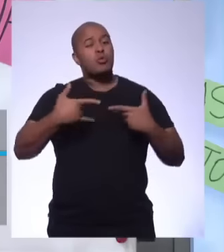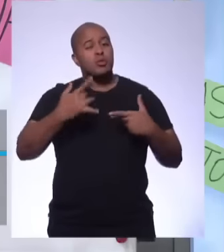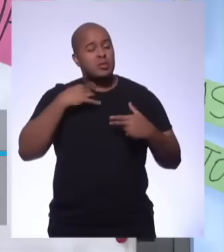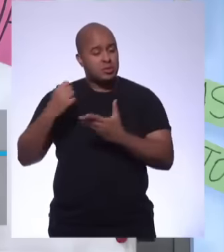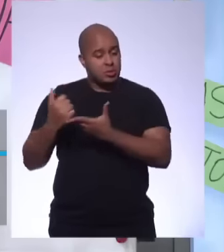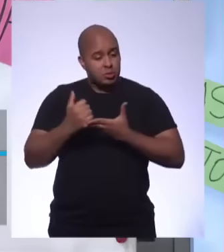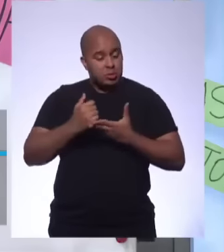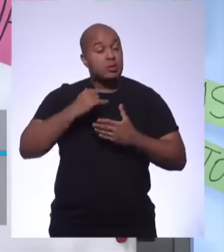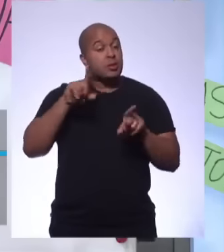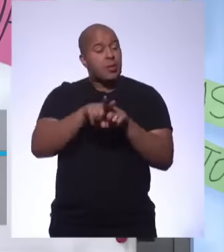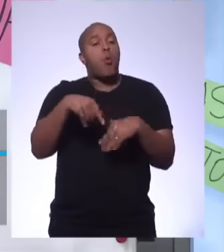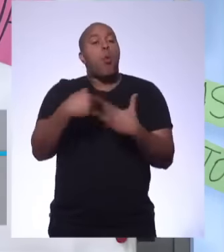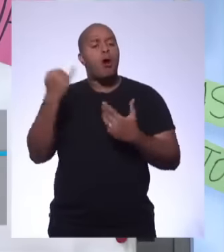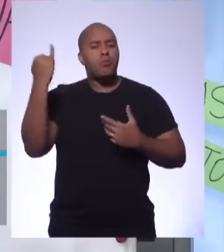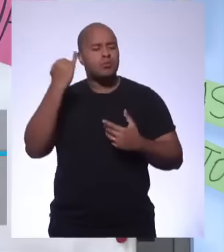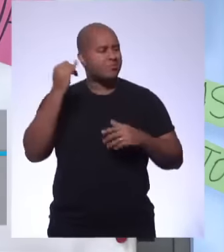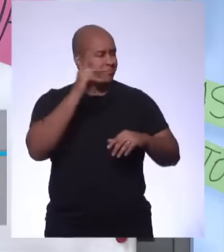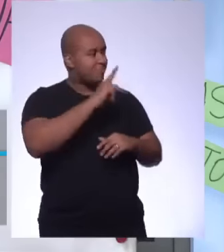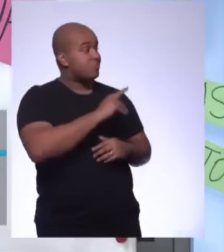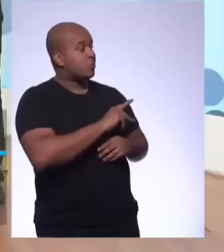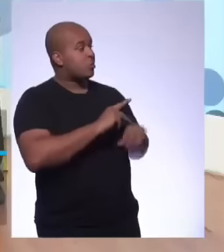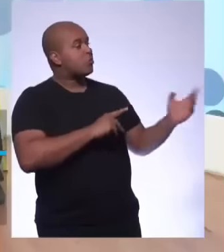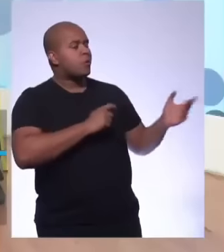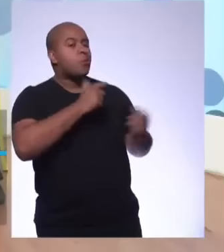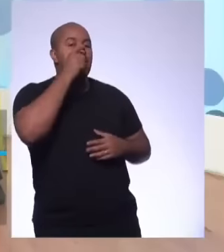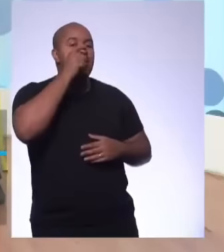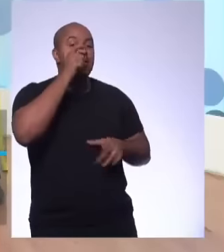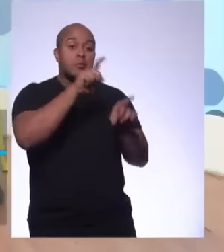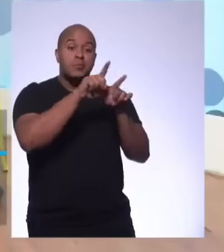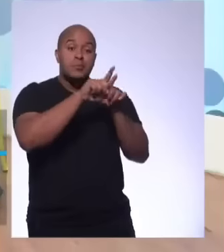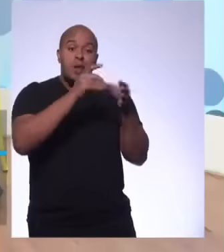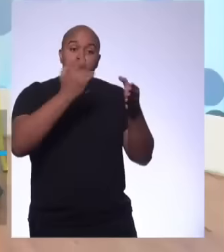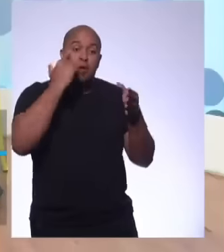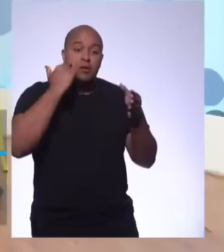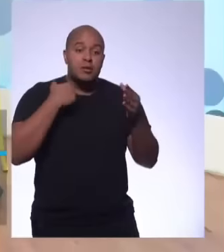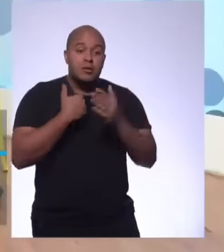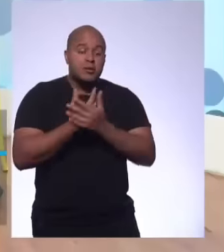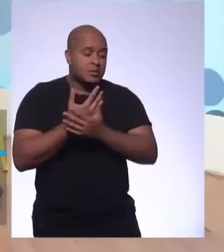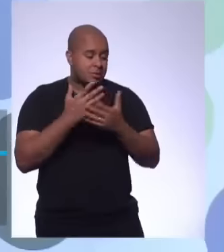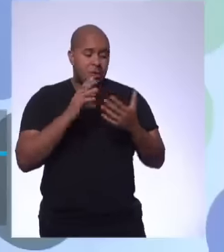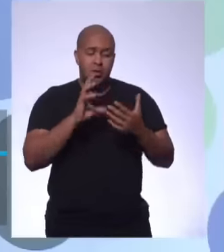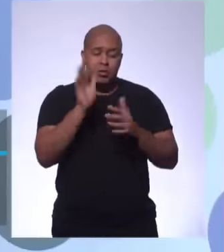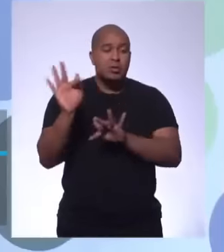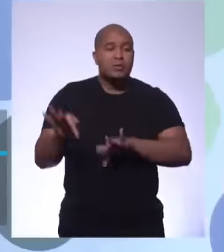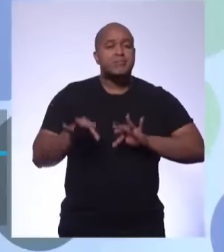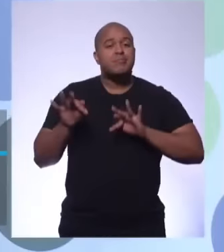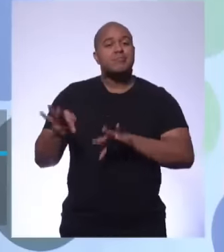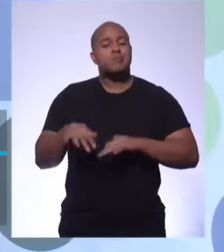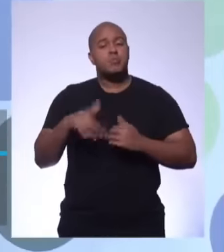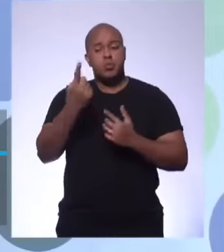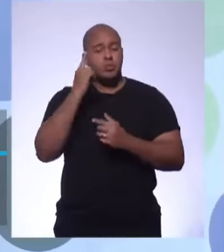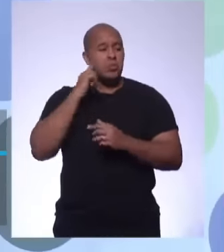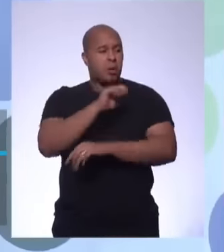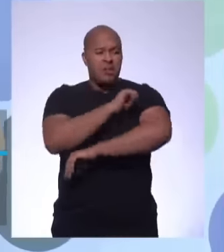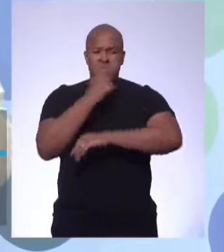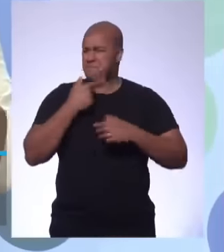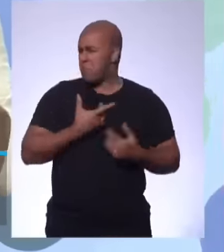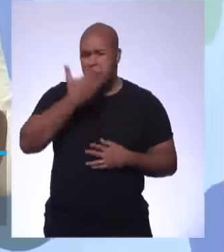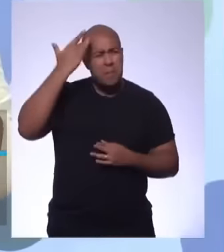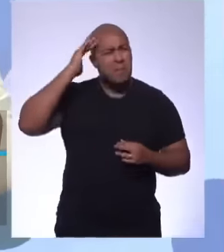importância dela. Prof, Aí, pode tem uma falar, coisa Pro. interessante também aí nesse período do feudalismo, né? Feudalismo, uma aluna colocou aqui, prof, eu não entendi